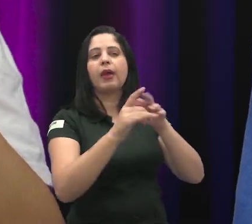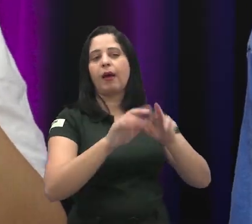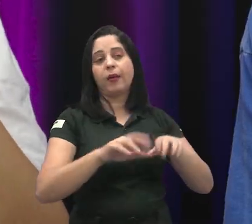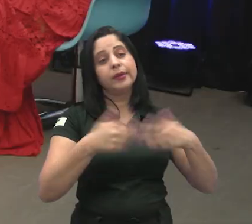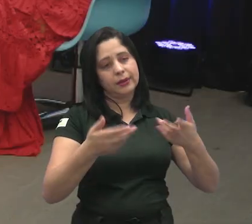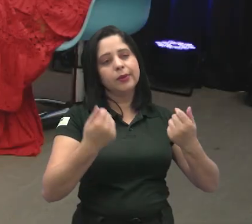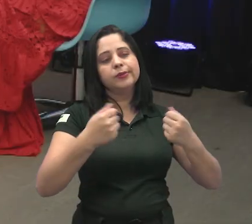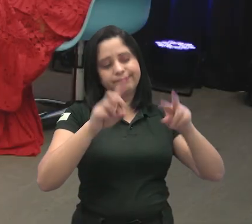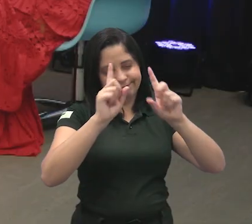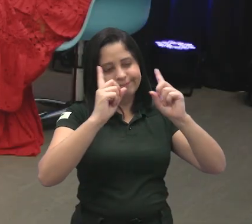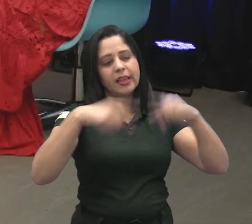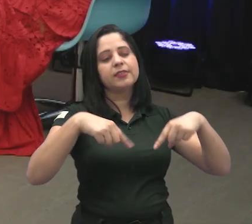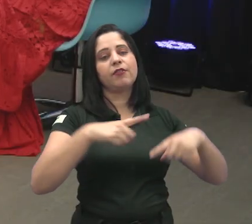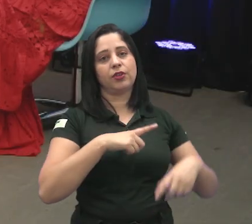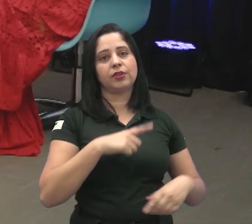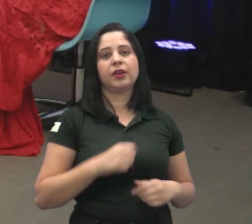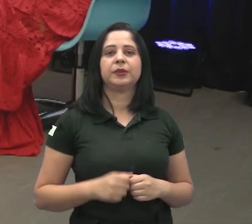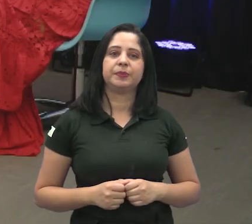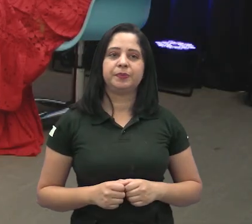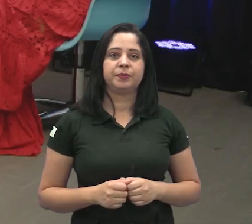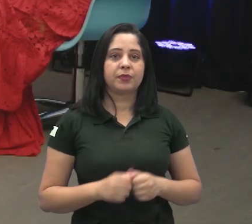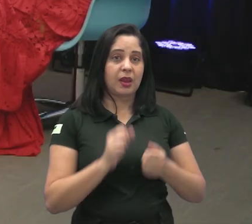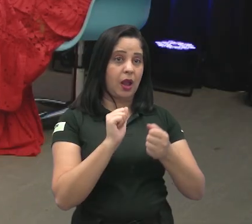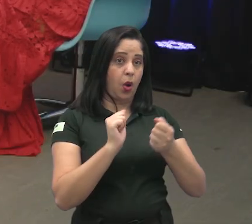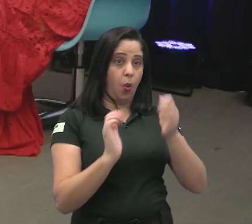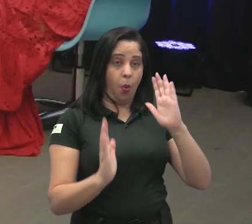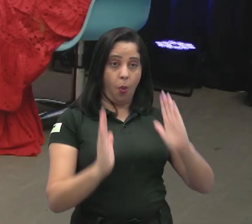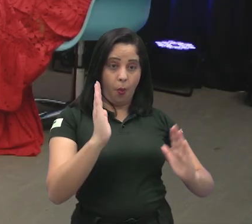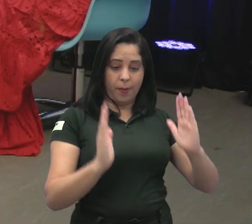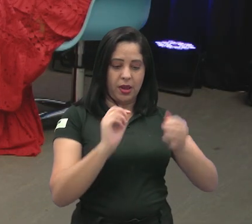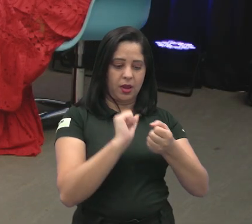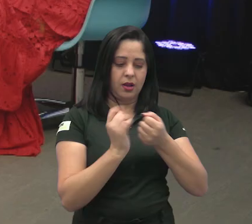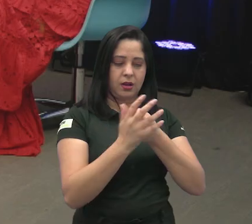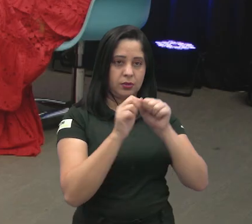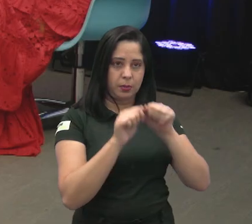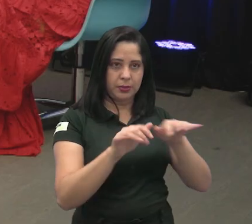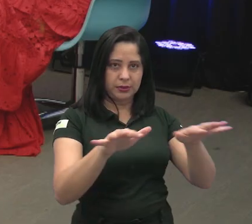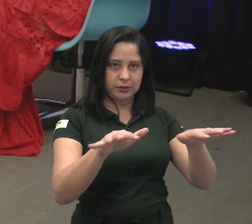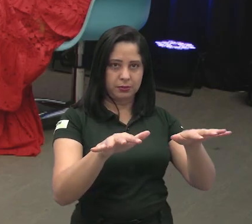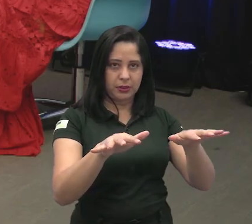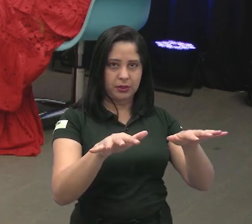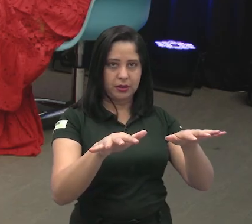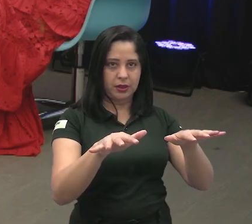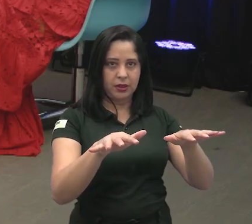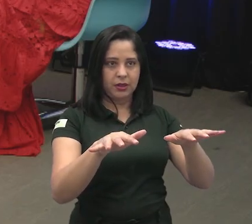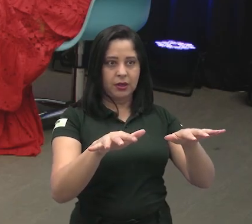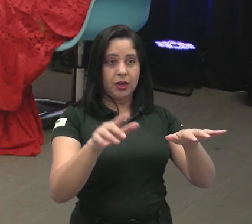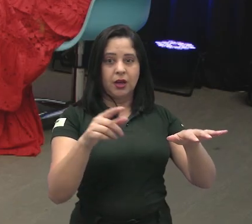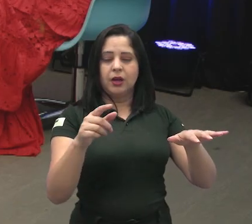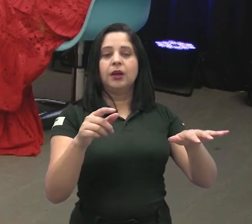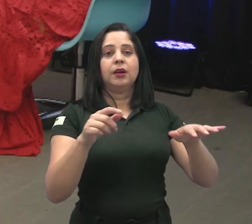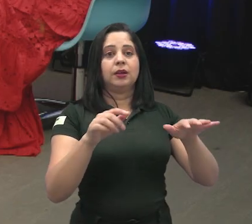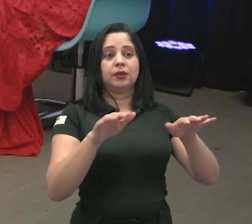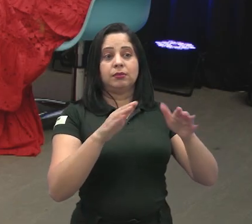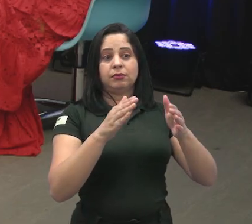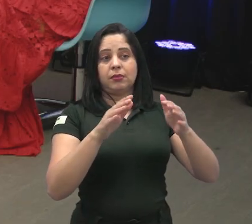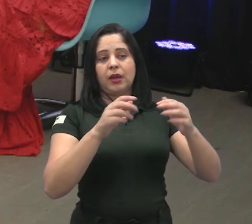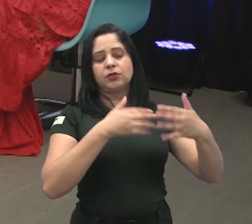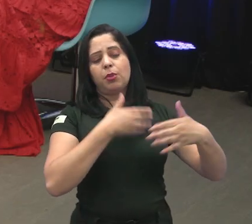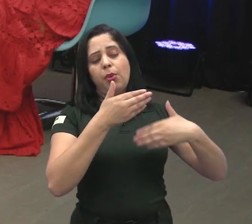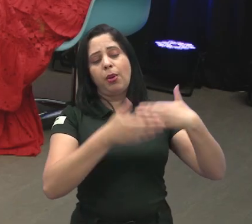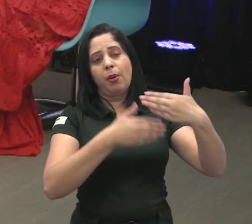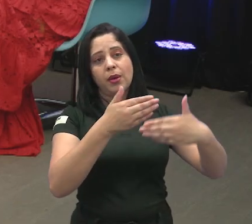mesmo. Eu acho que a pandemia, ela trouxe essa necessidade de proximidade. E eu acho que cada vez